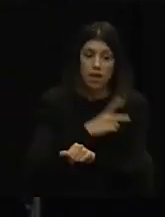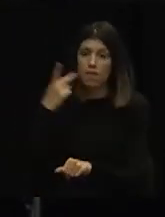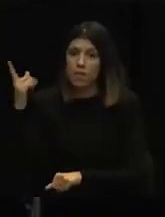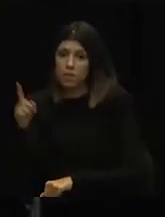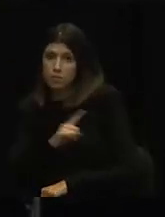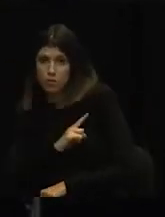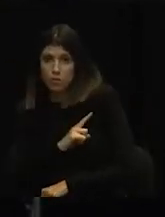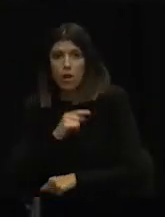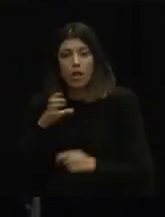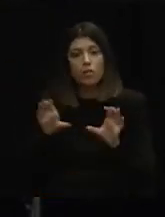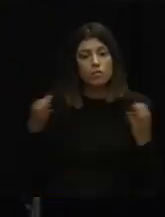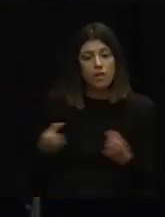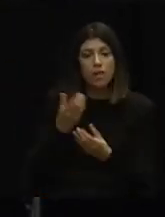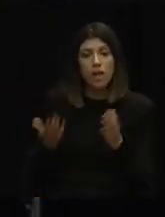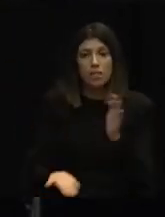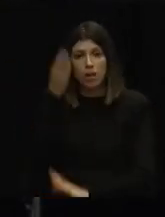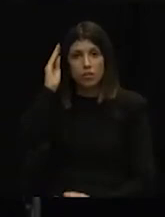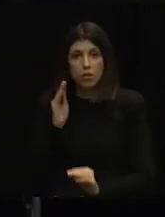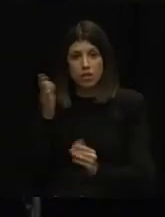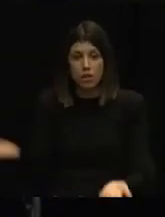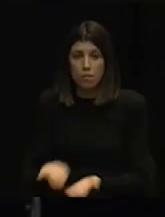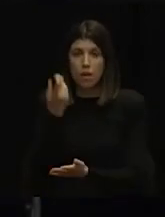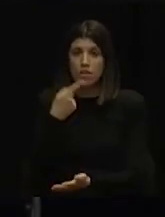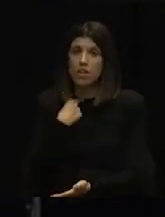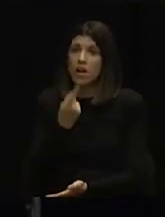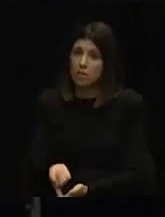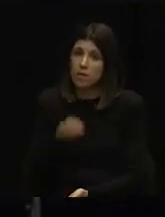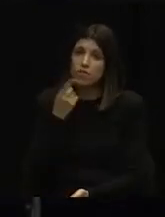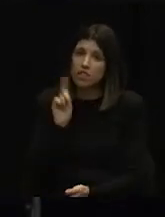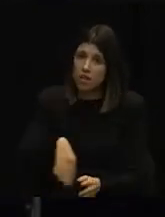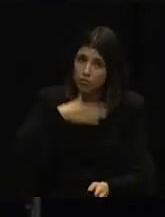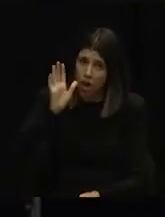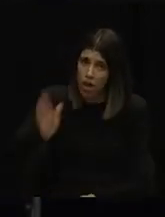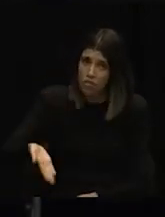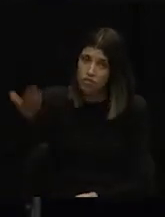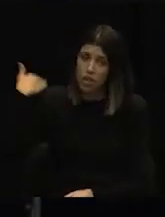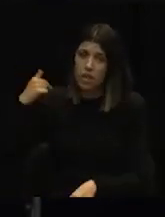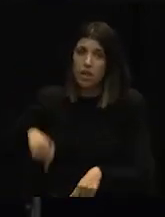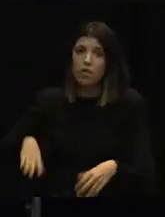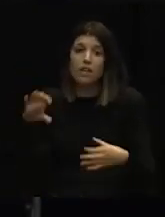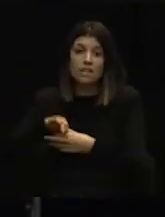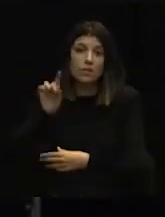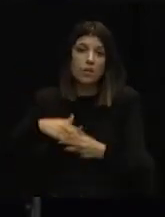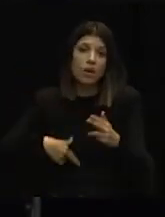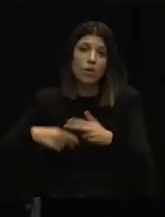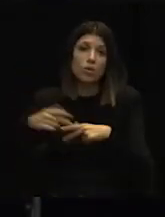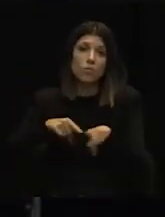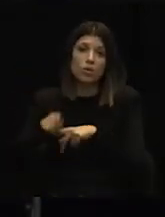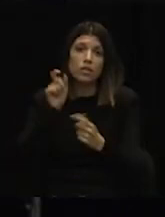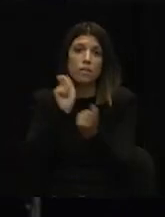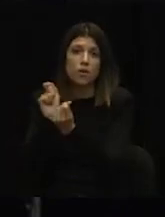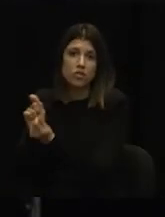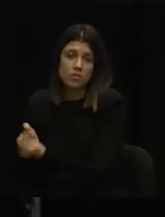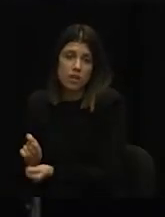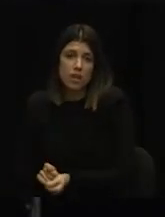e vida pessoal mais comunidade mais educação temos o que já tivemos a precisar de dizer daqui tudo isto passa pela construção de políticas de